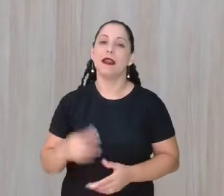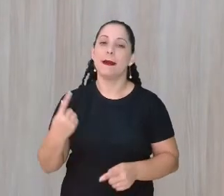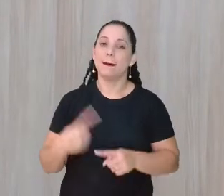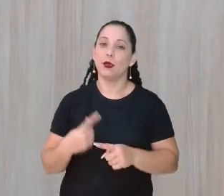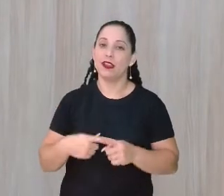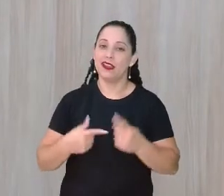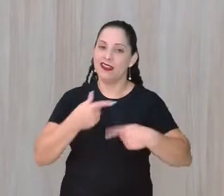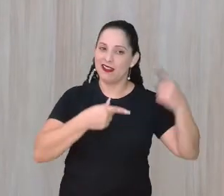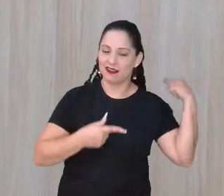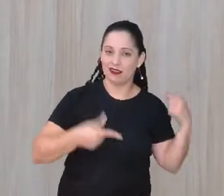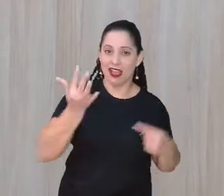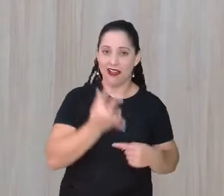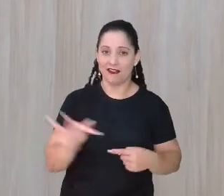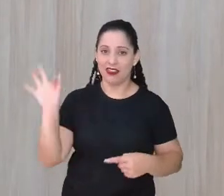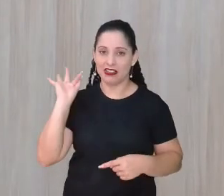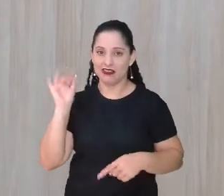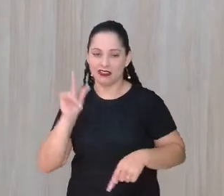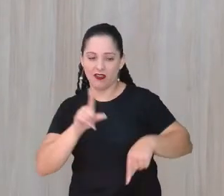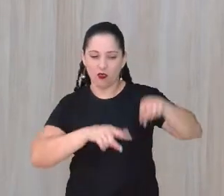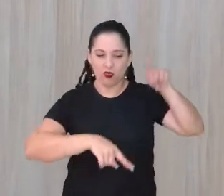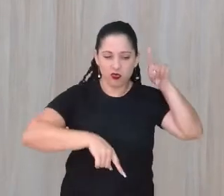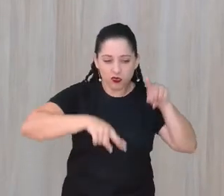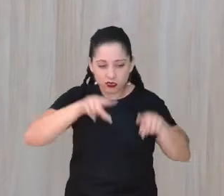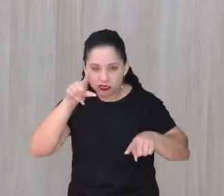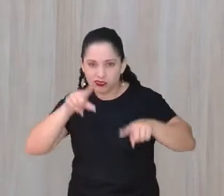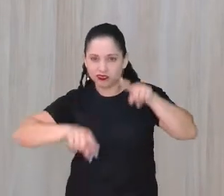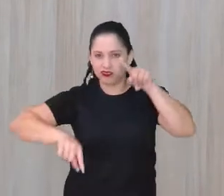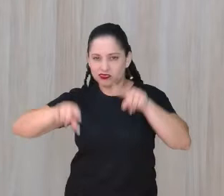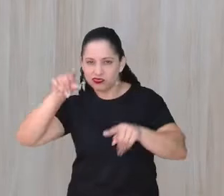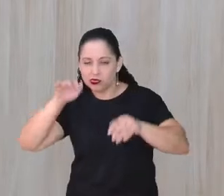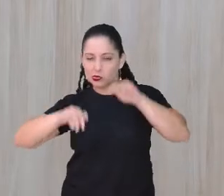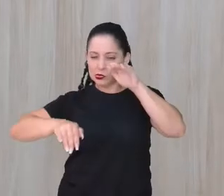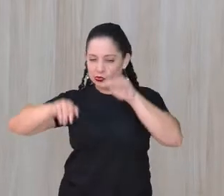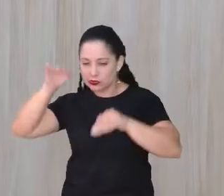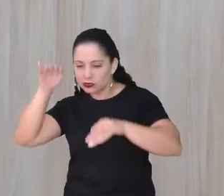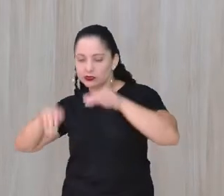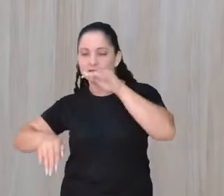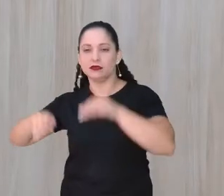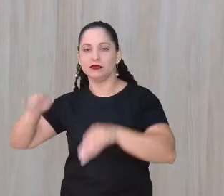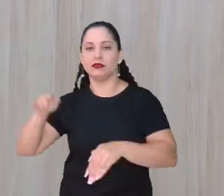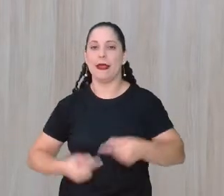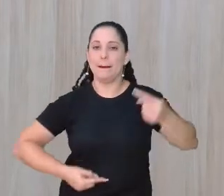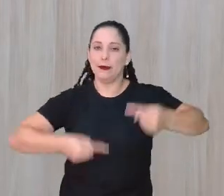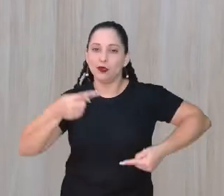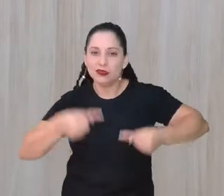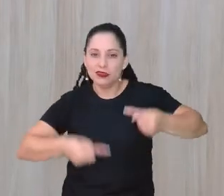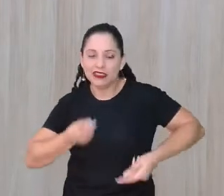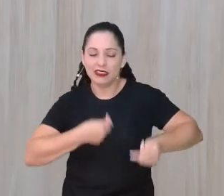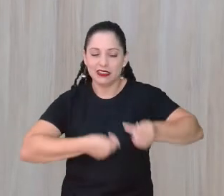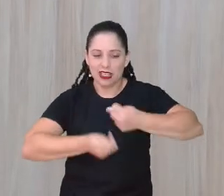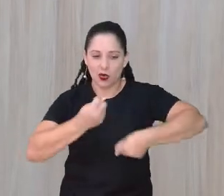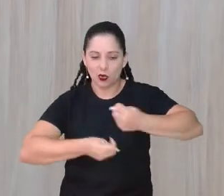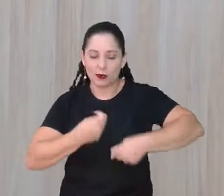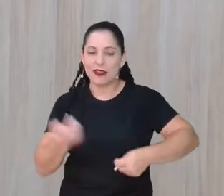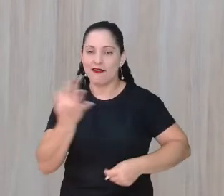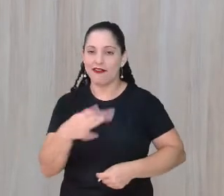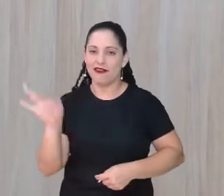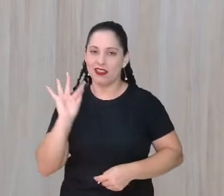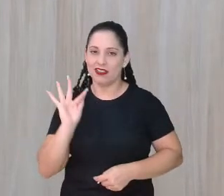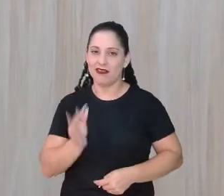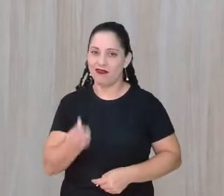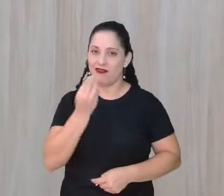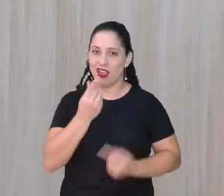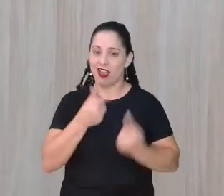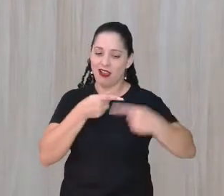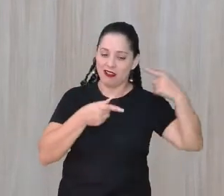num momento de instabilidade política e econômica que a França já vinha por algum tempo.